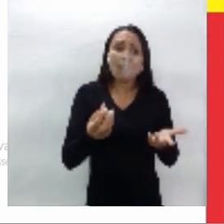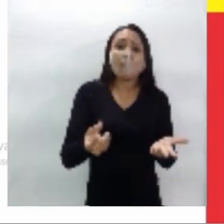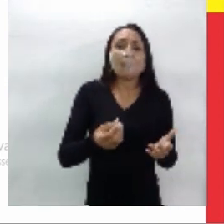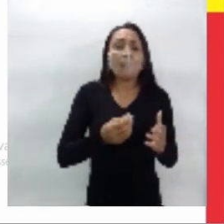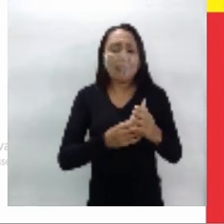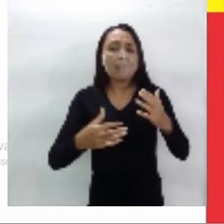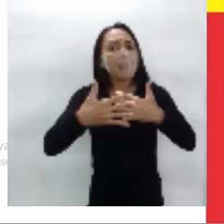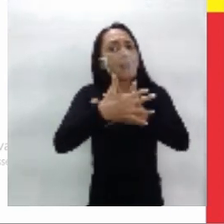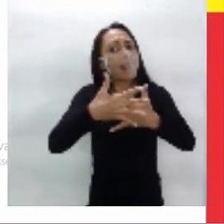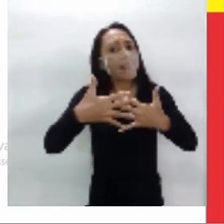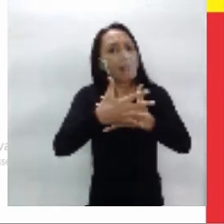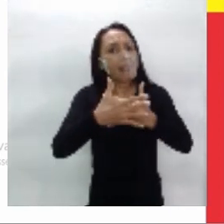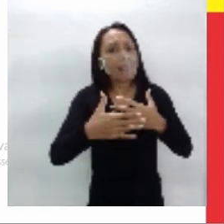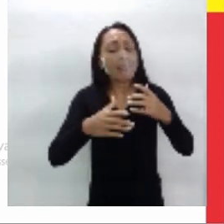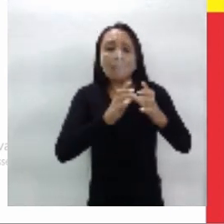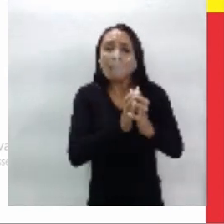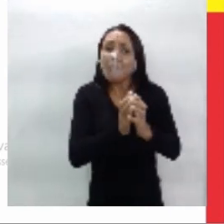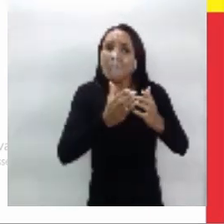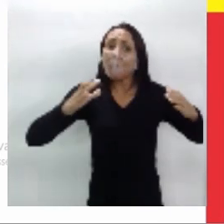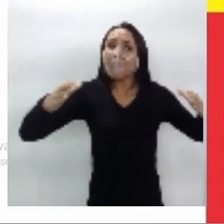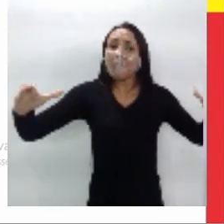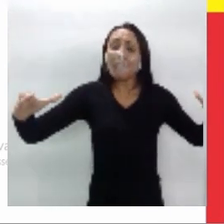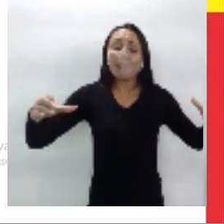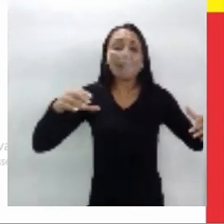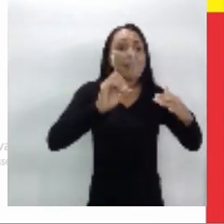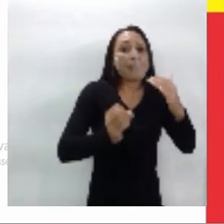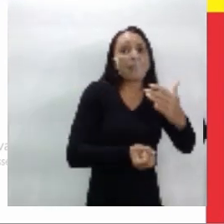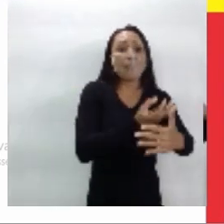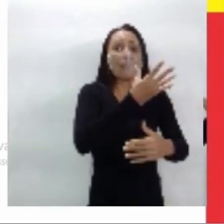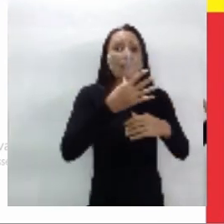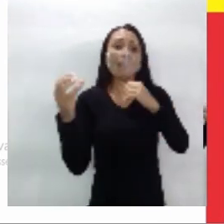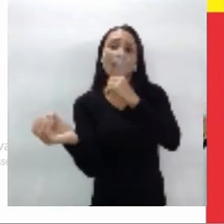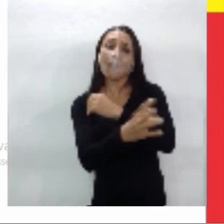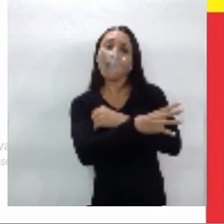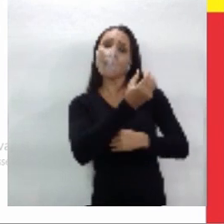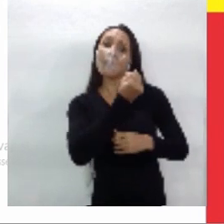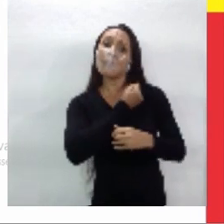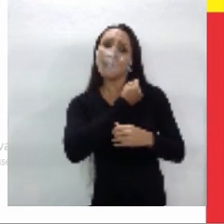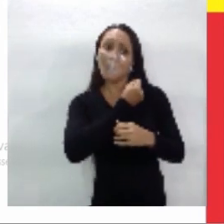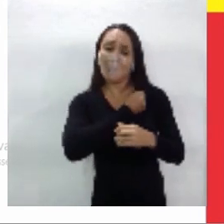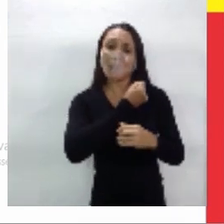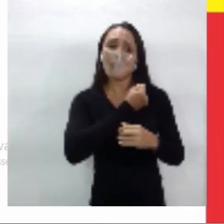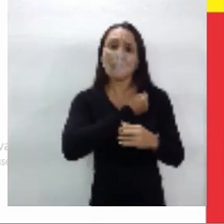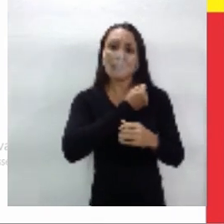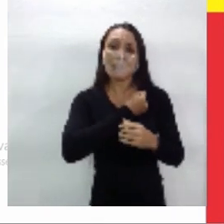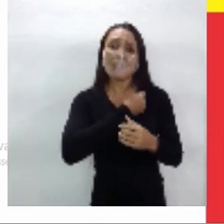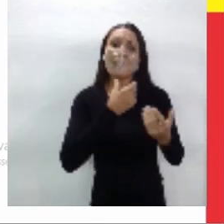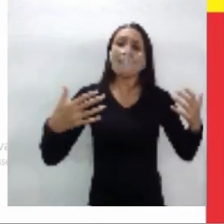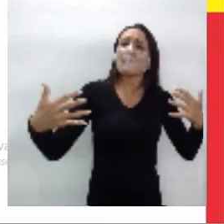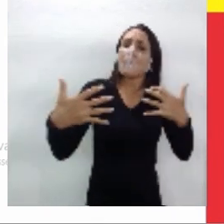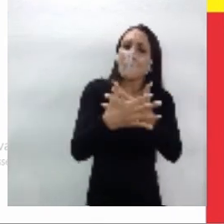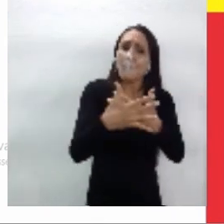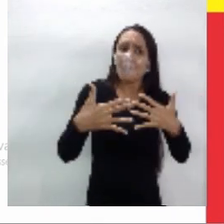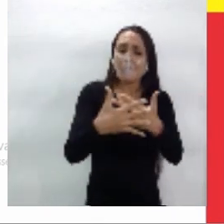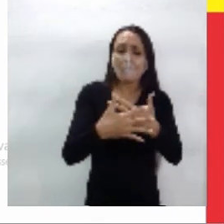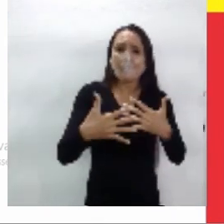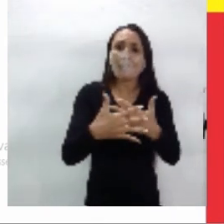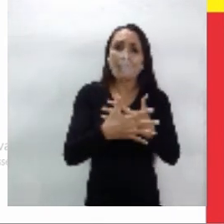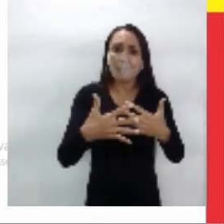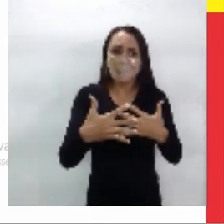da ampliação das cidades além do muro, criaram-se novos muros com quais novas cidades